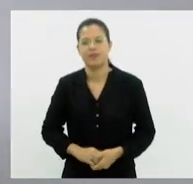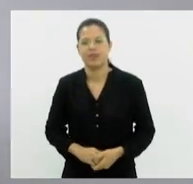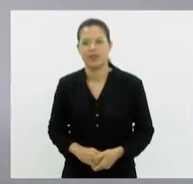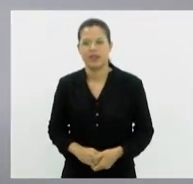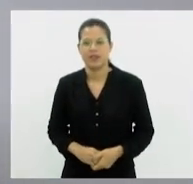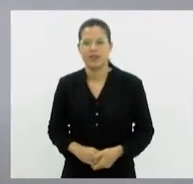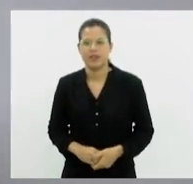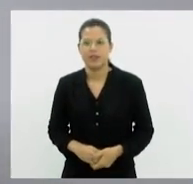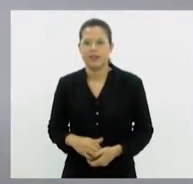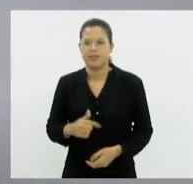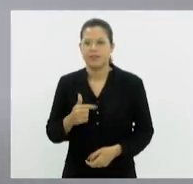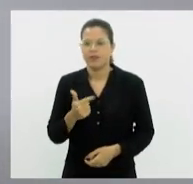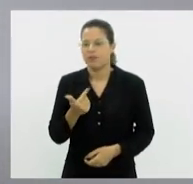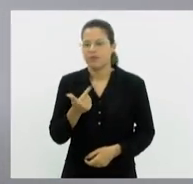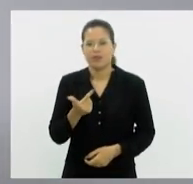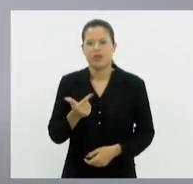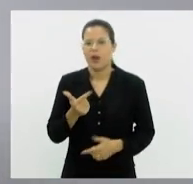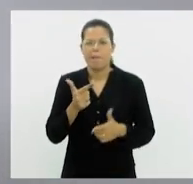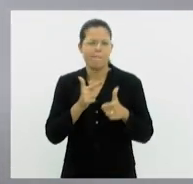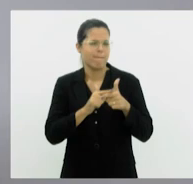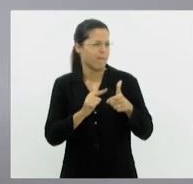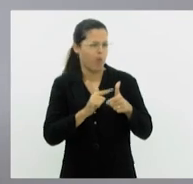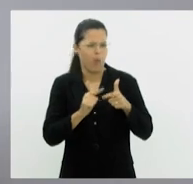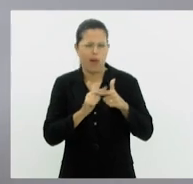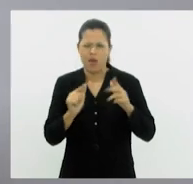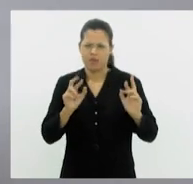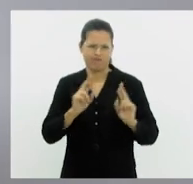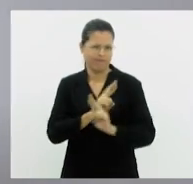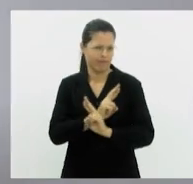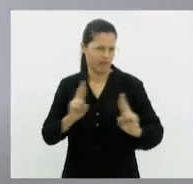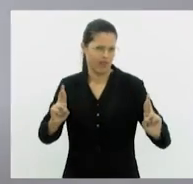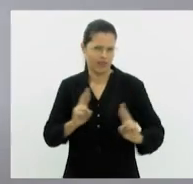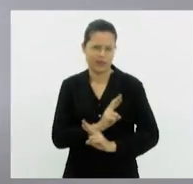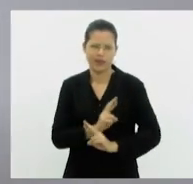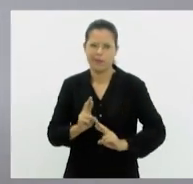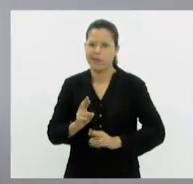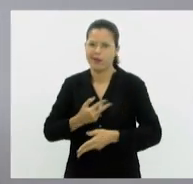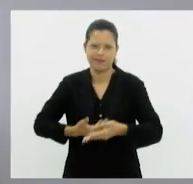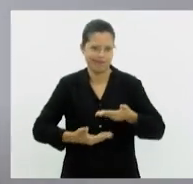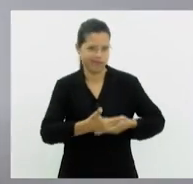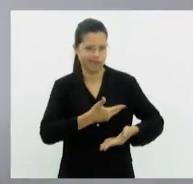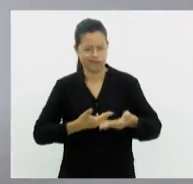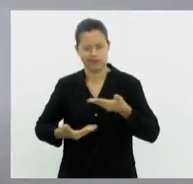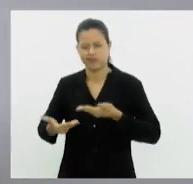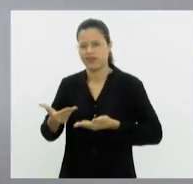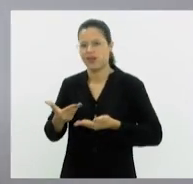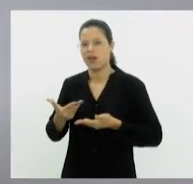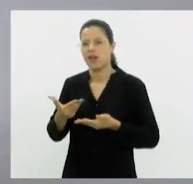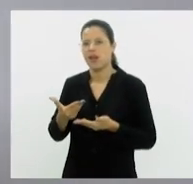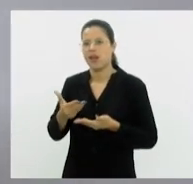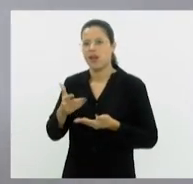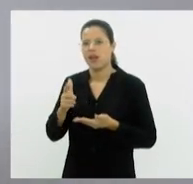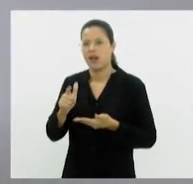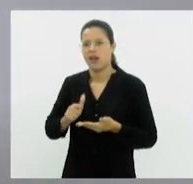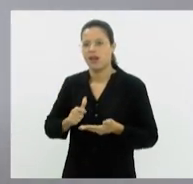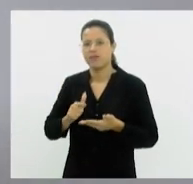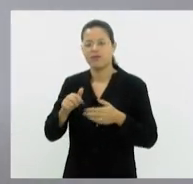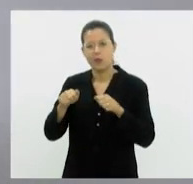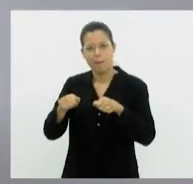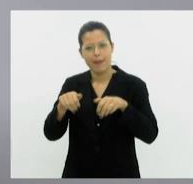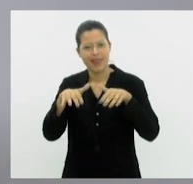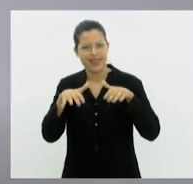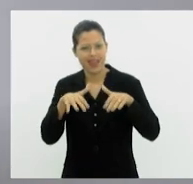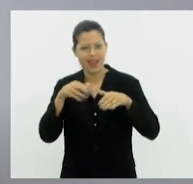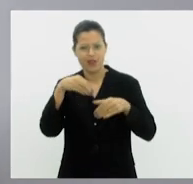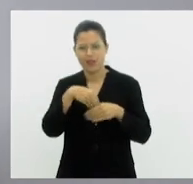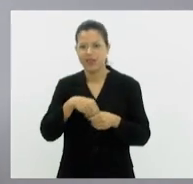sem ter nenhum problema de relacionamento com ninguém. Era uma presença no plenário sempre